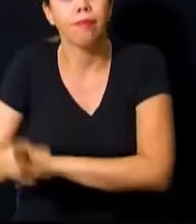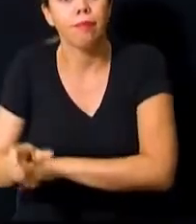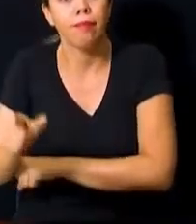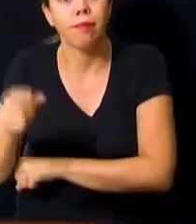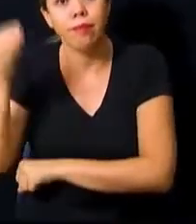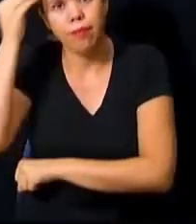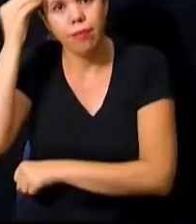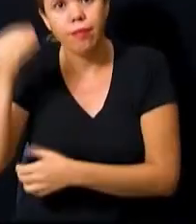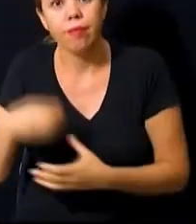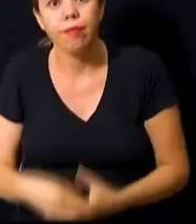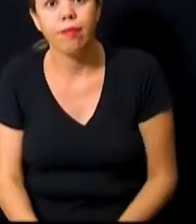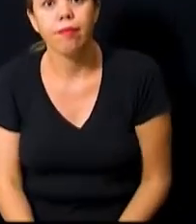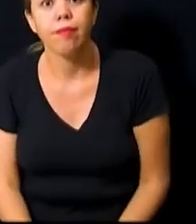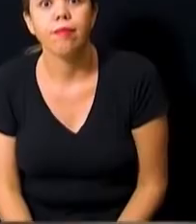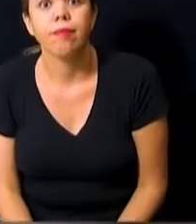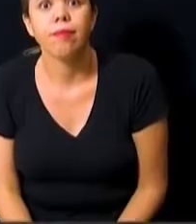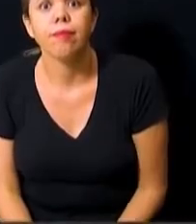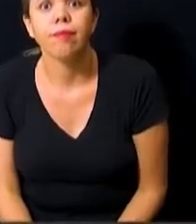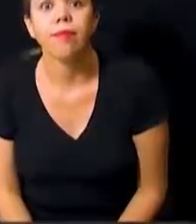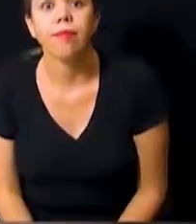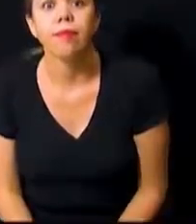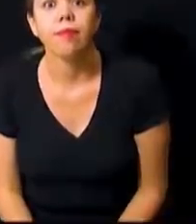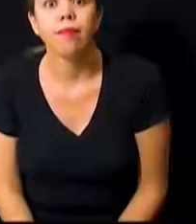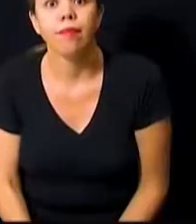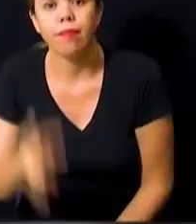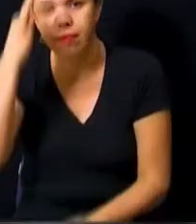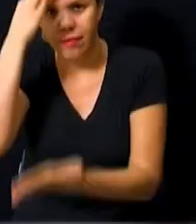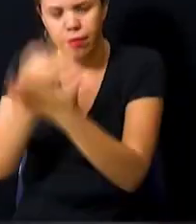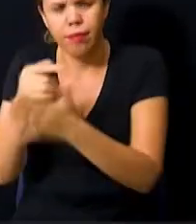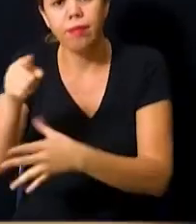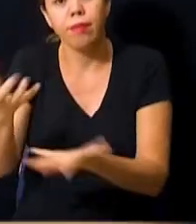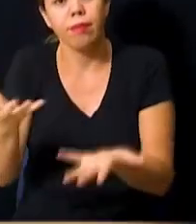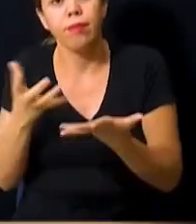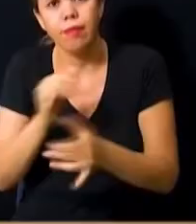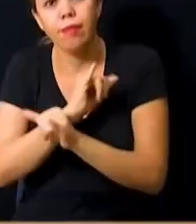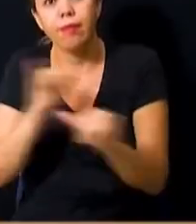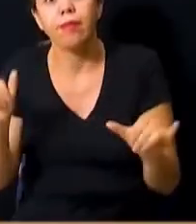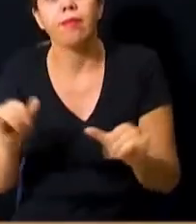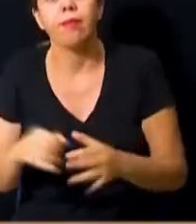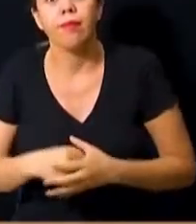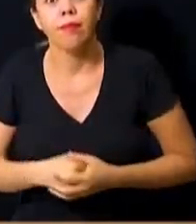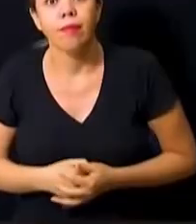é o assassino. Posso não confiar em você? O que quer que eu diga?